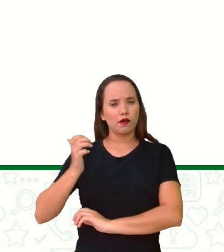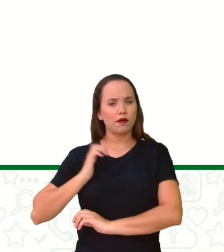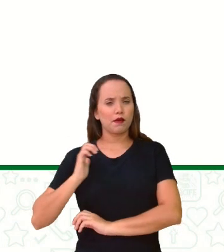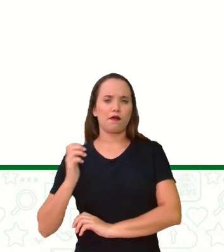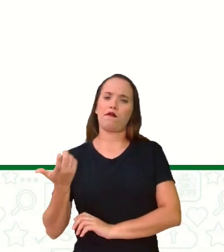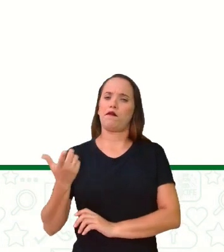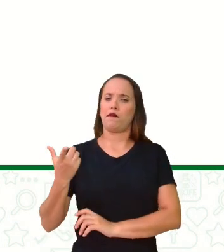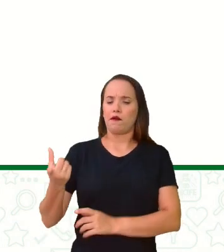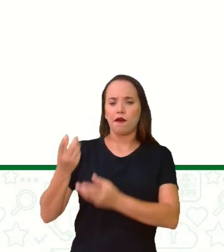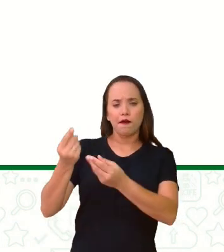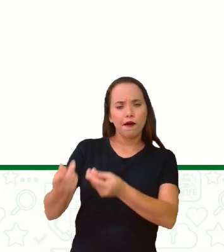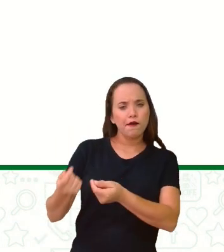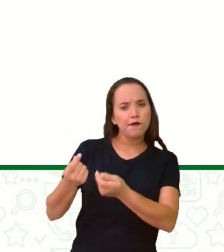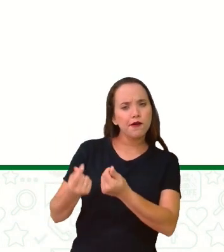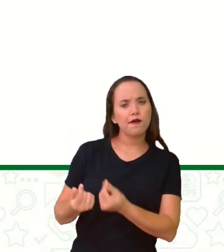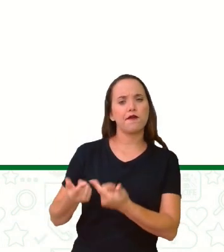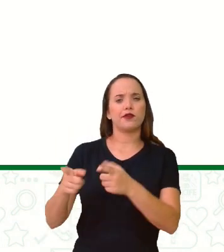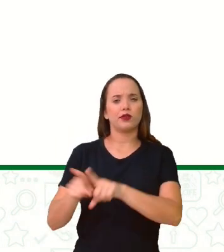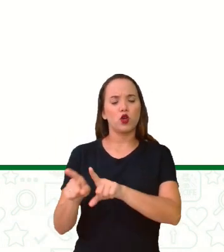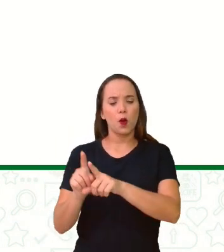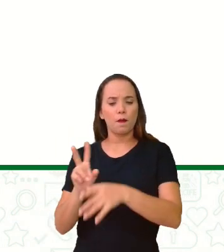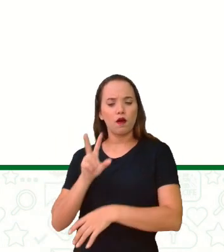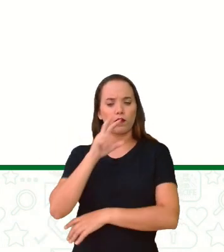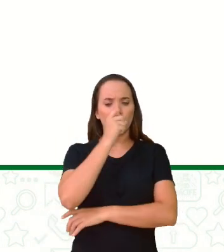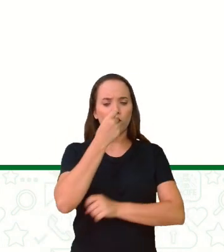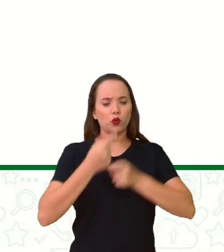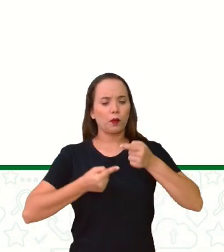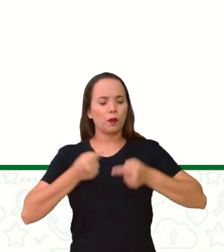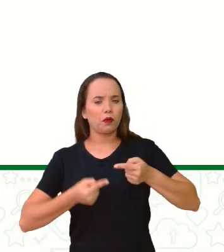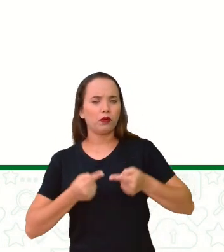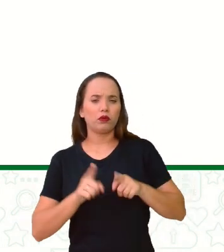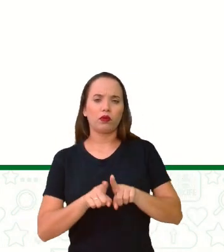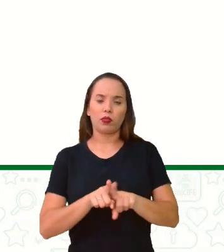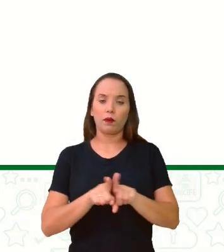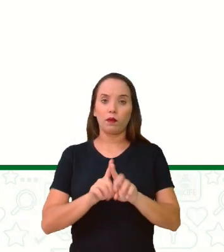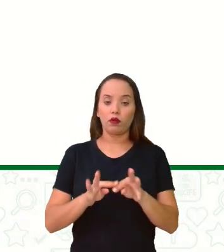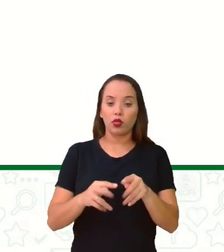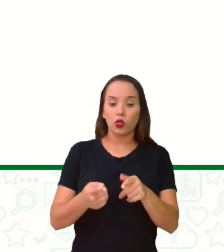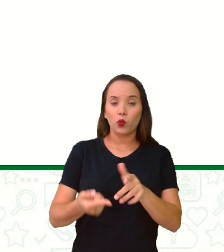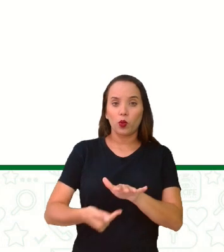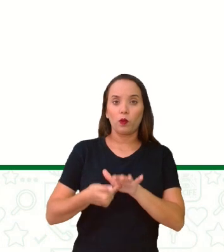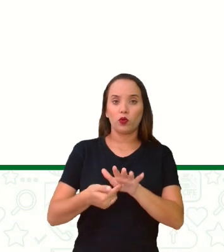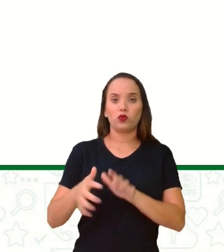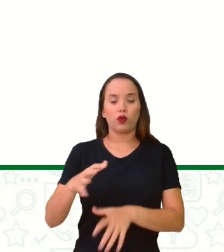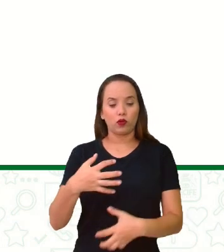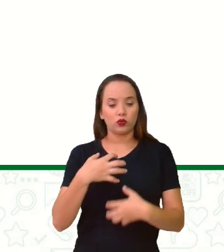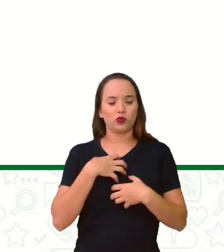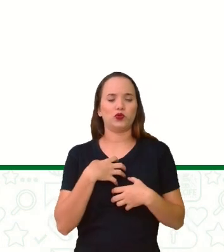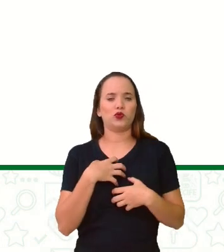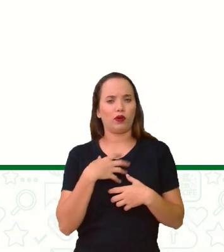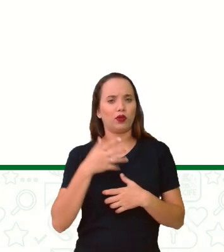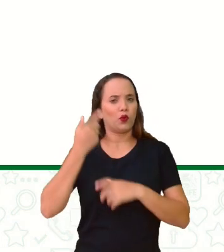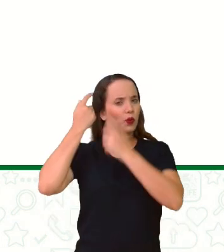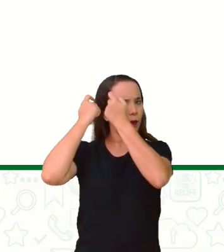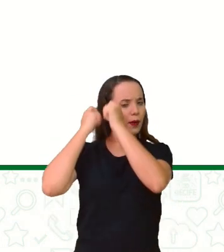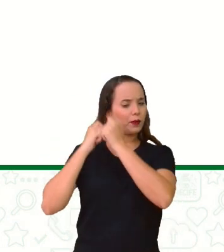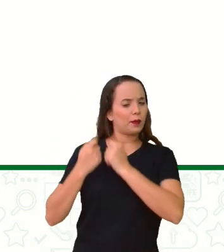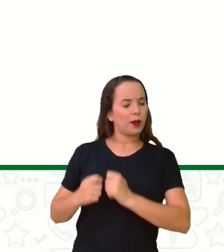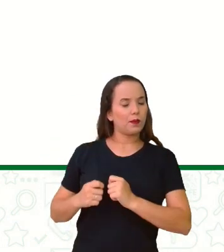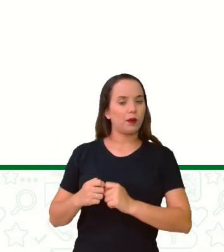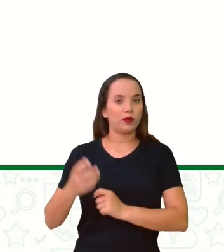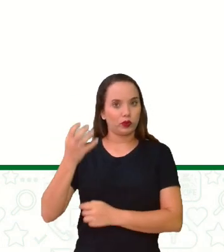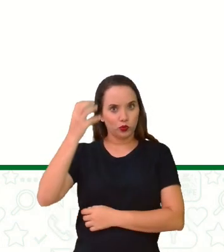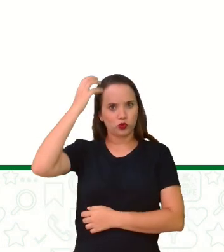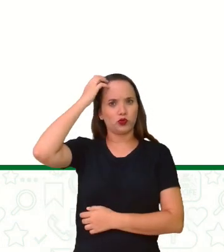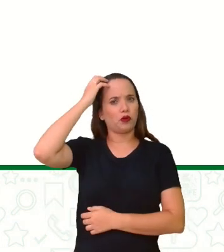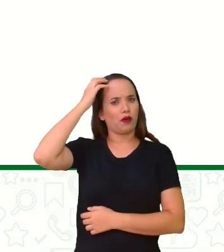de uma pessoa, tudo isso eram expressos também na forma de pentear. Os reis se